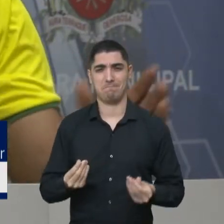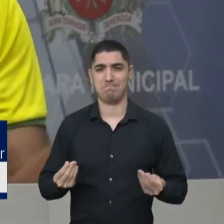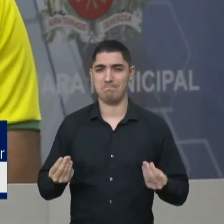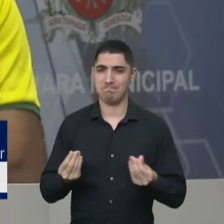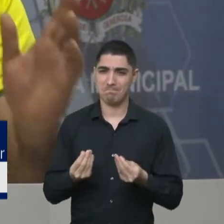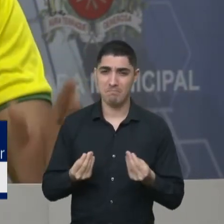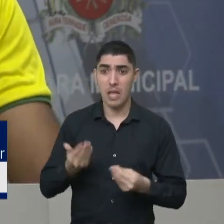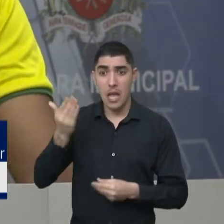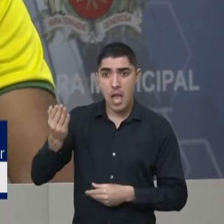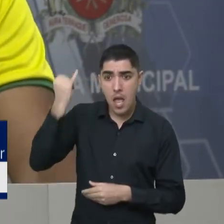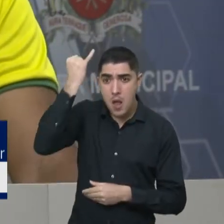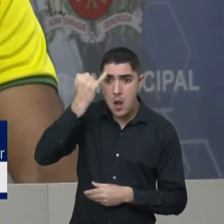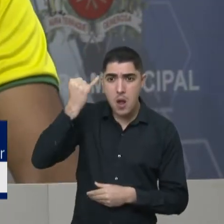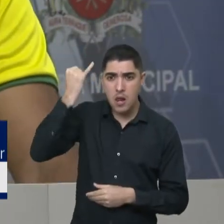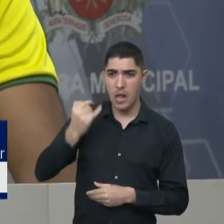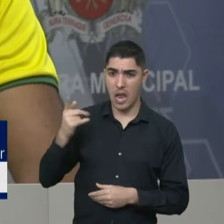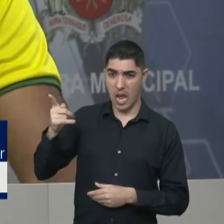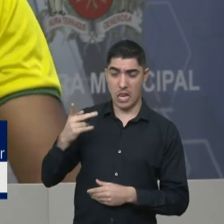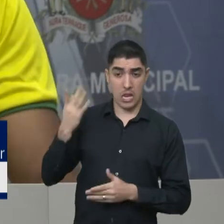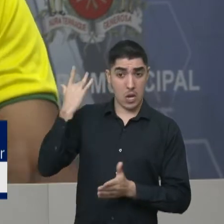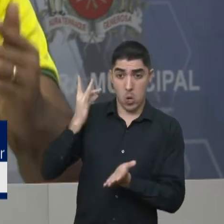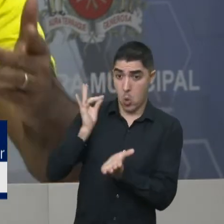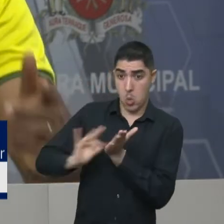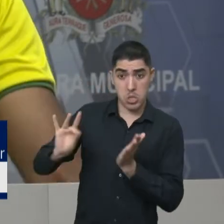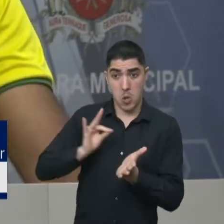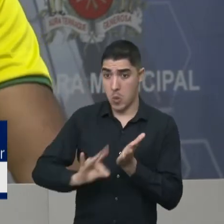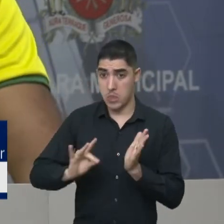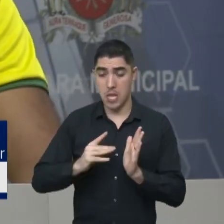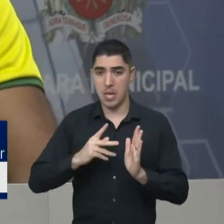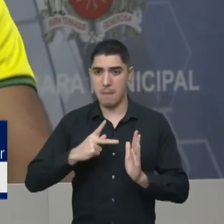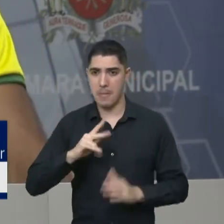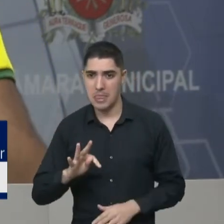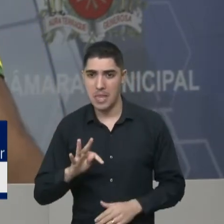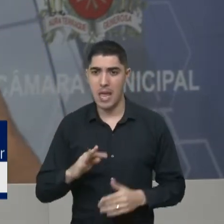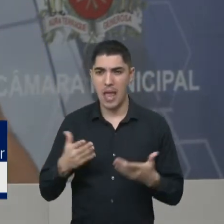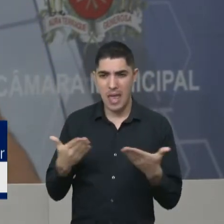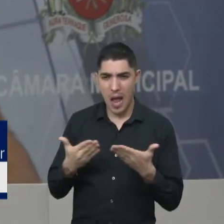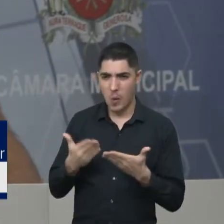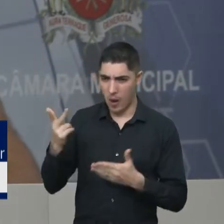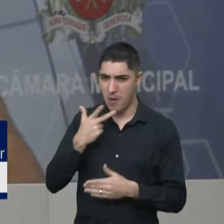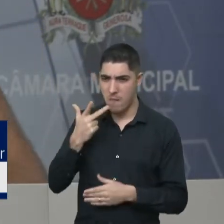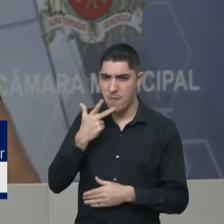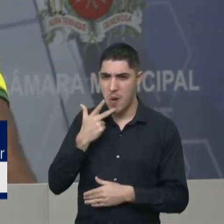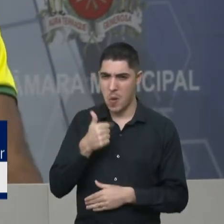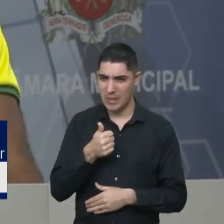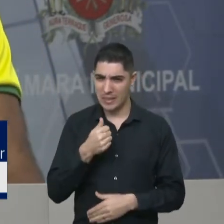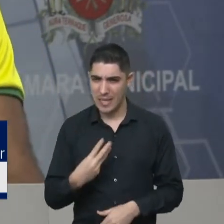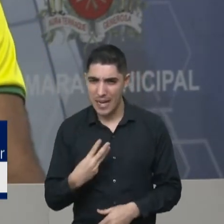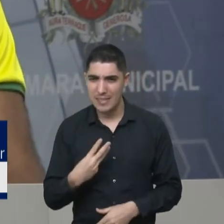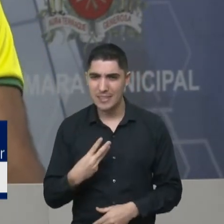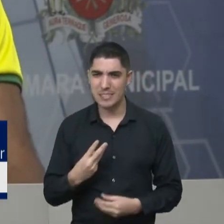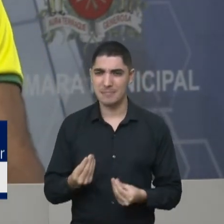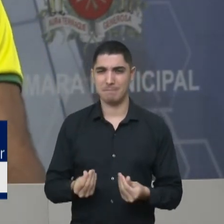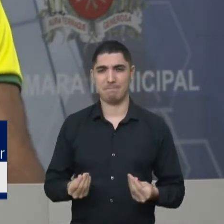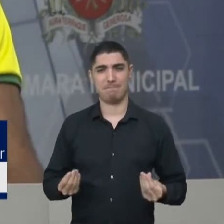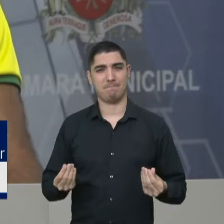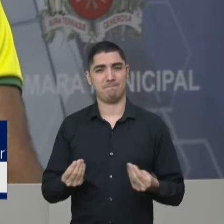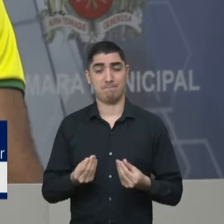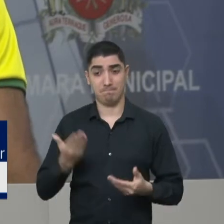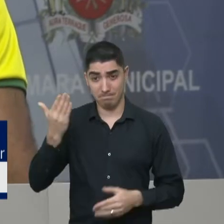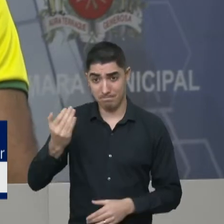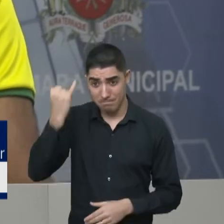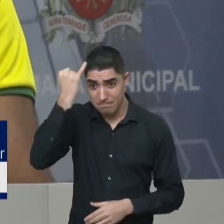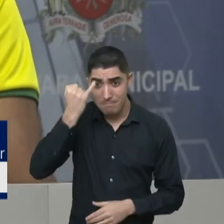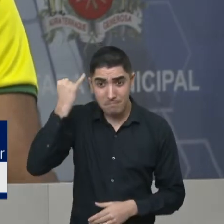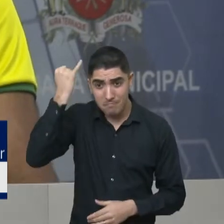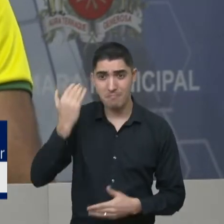teve arrepio quando se falava em 13. E o Zé vem nessa tribuna falar em 13. Eu quero aqui dizer, o Zé Cláudio